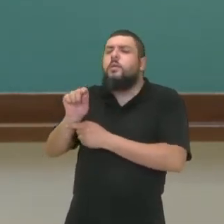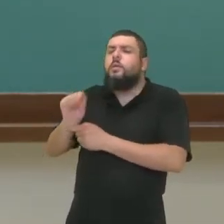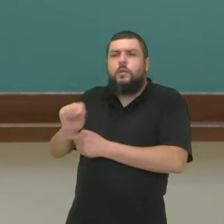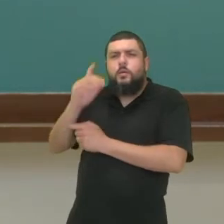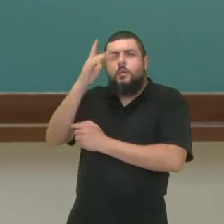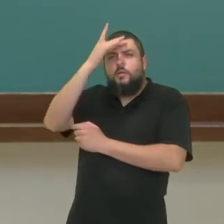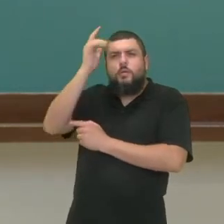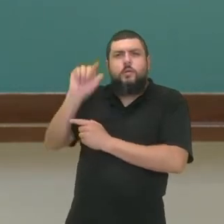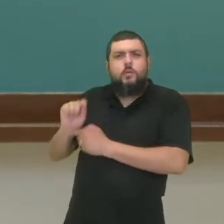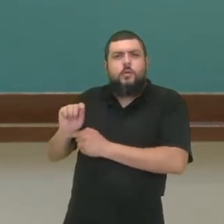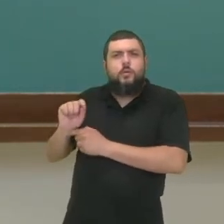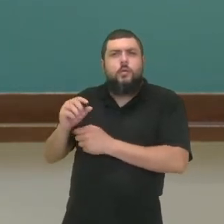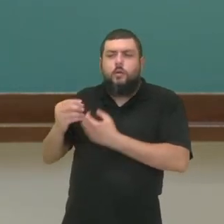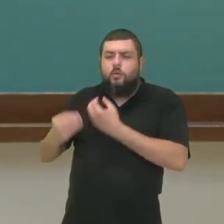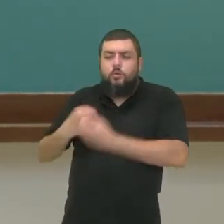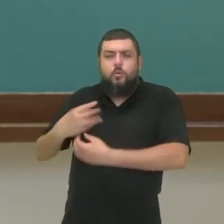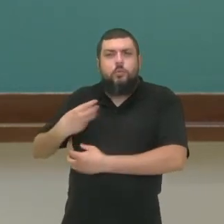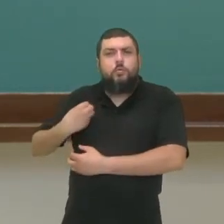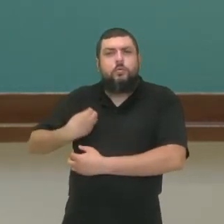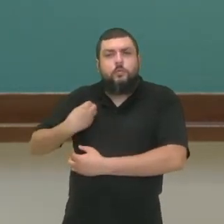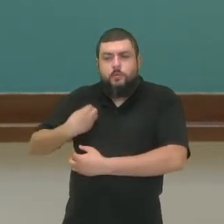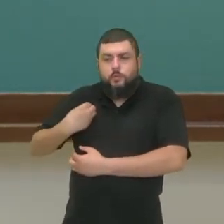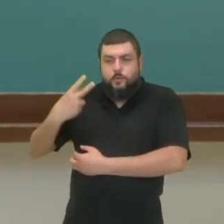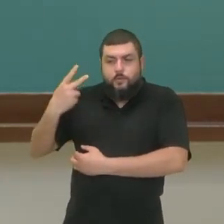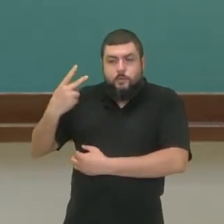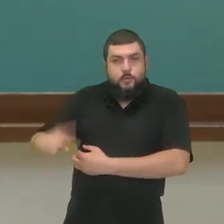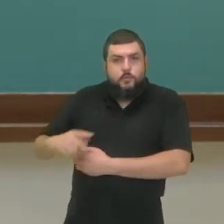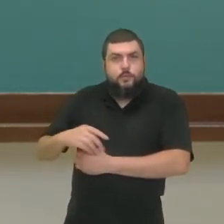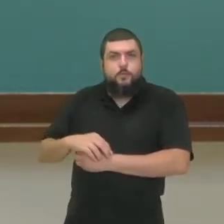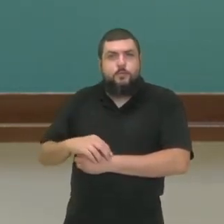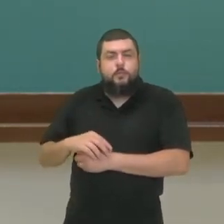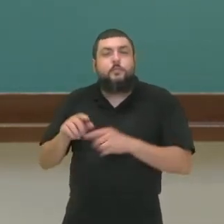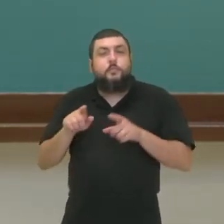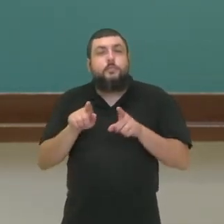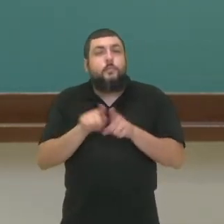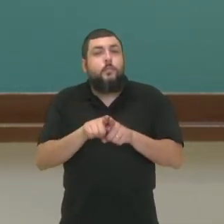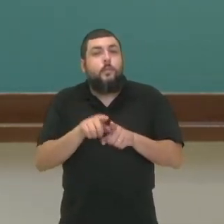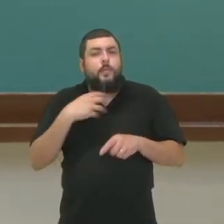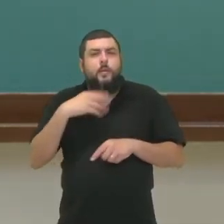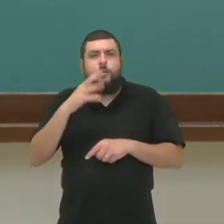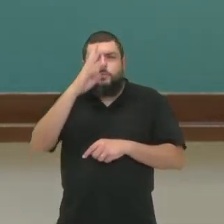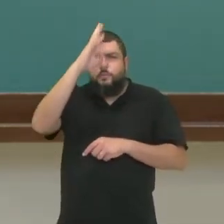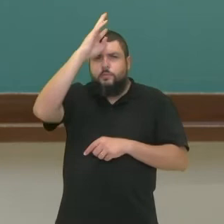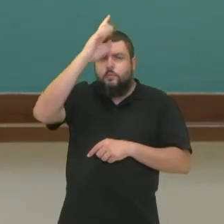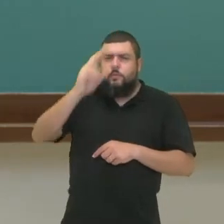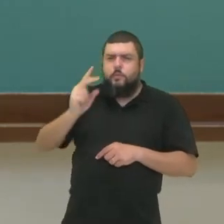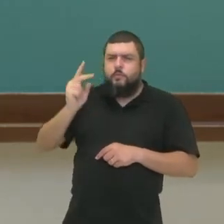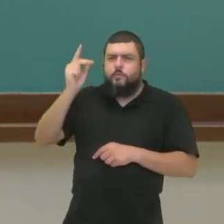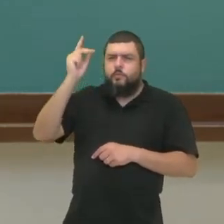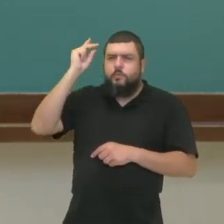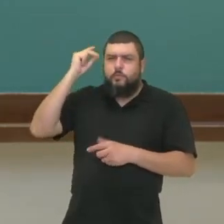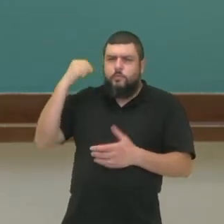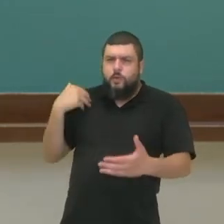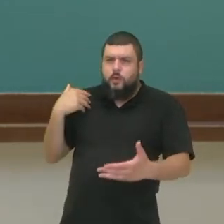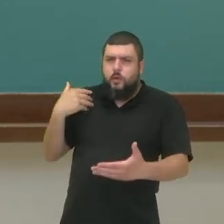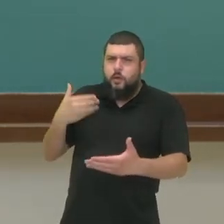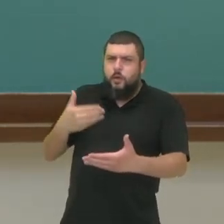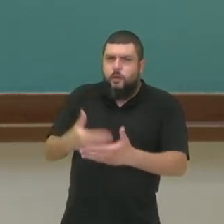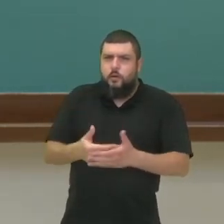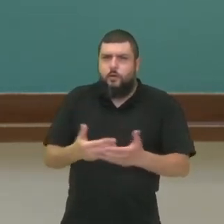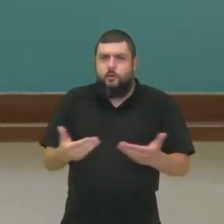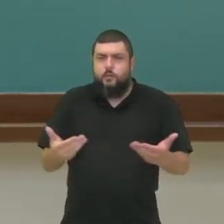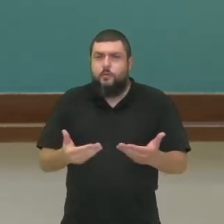ele vivia, e que como que, desde a Roma antiga até os dias atuais, a